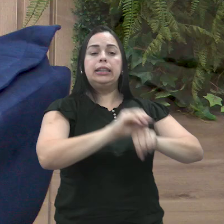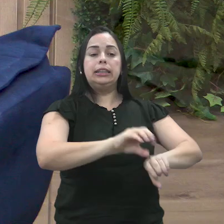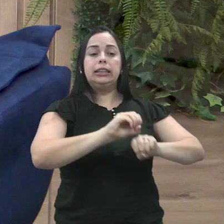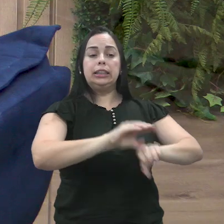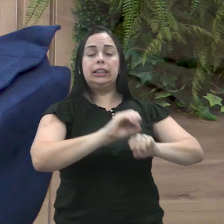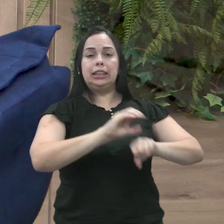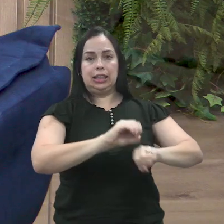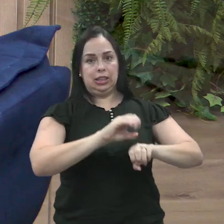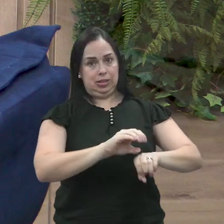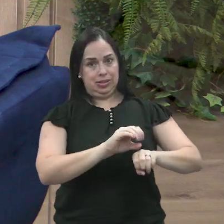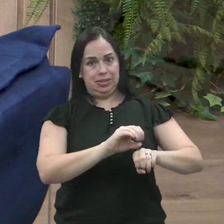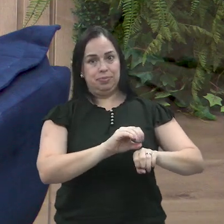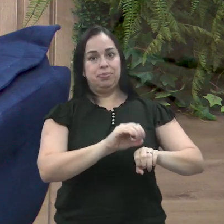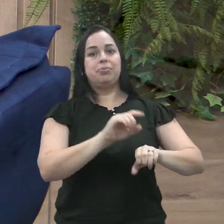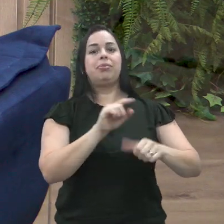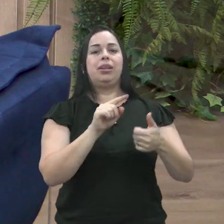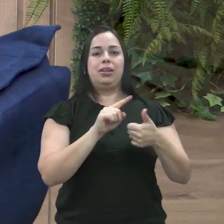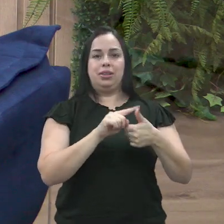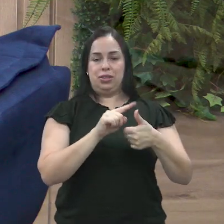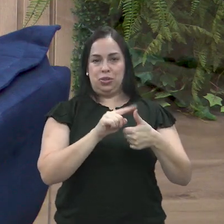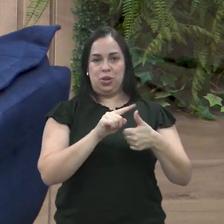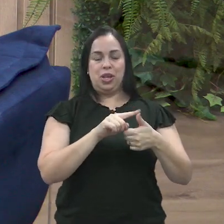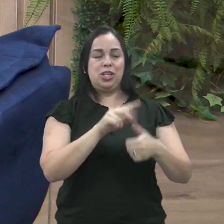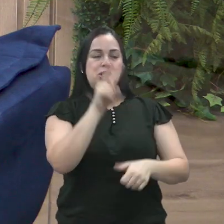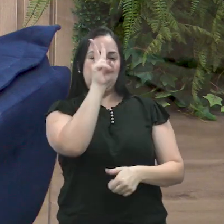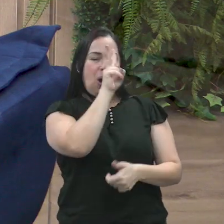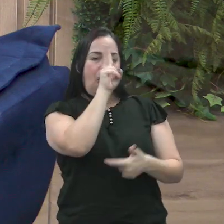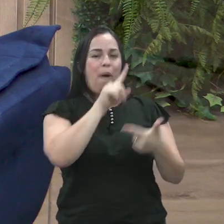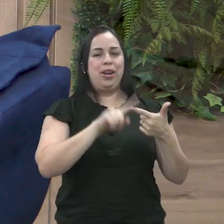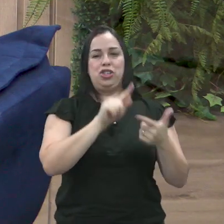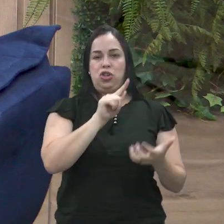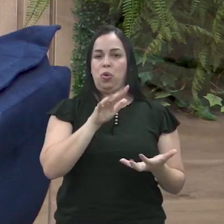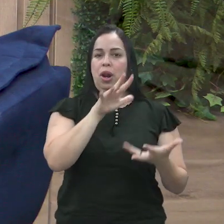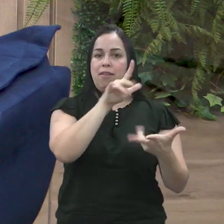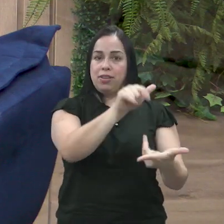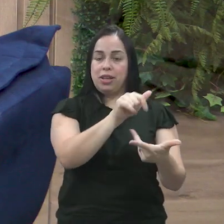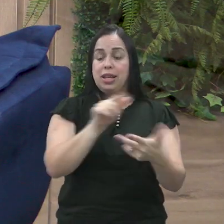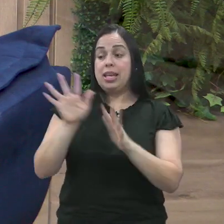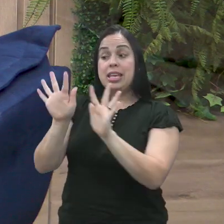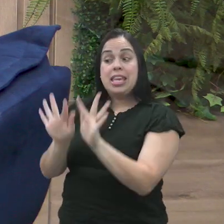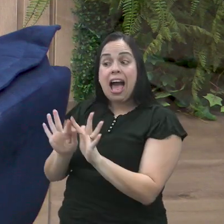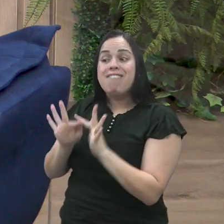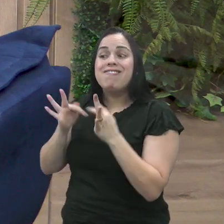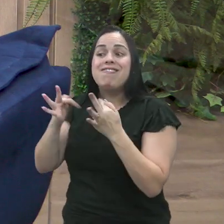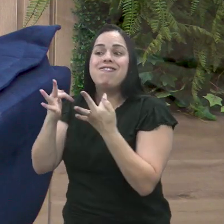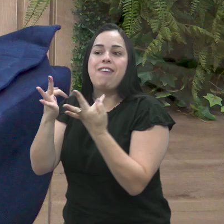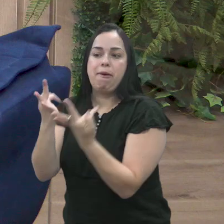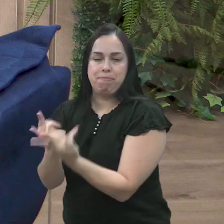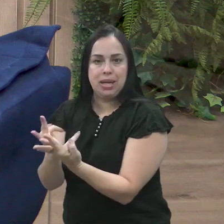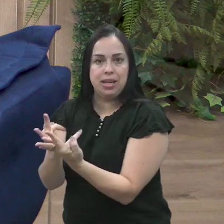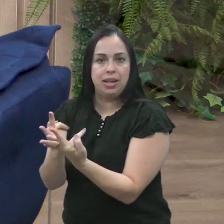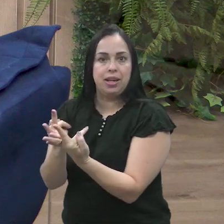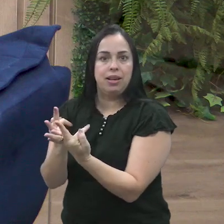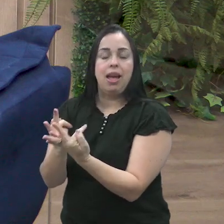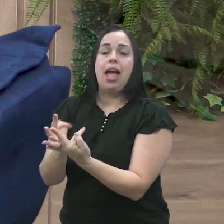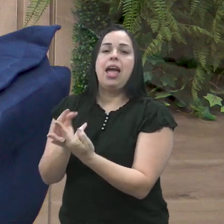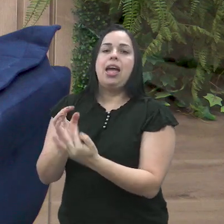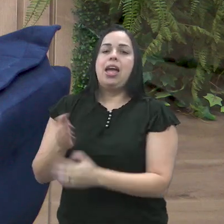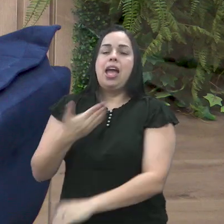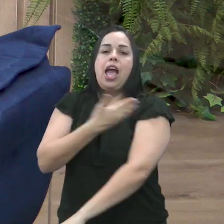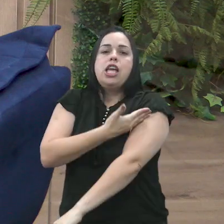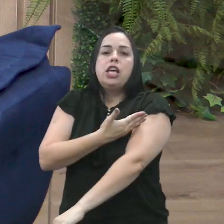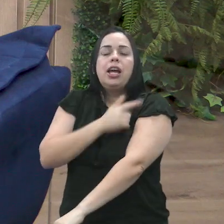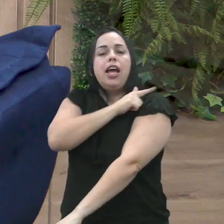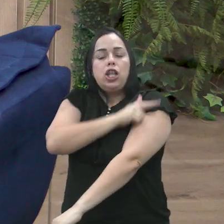públicas elas prestem um ensino formal, de história, de geografia, e a família tenha preservado seu papel